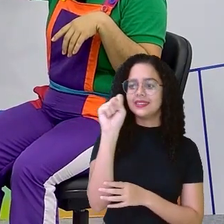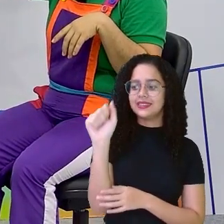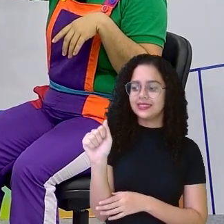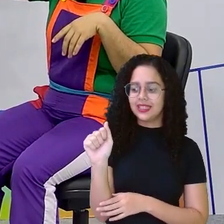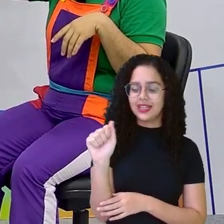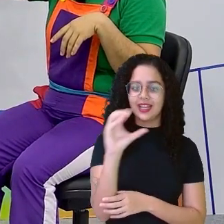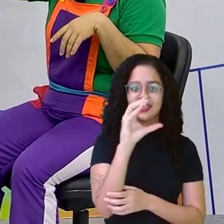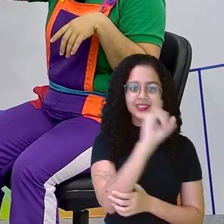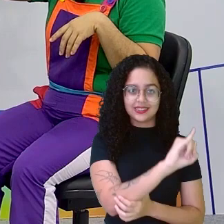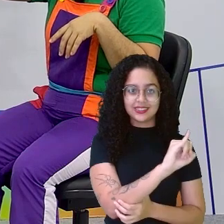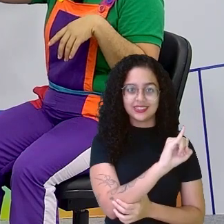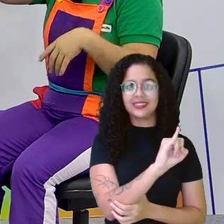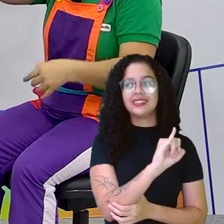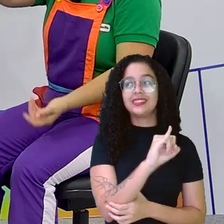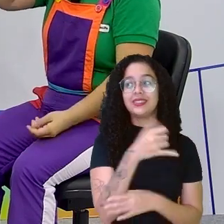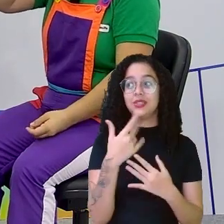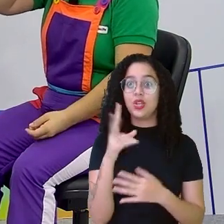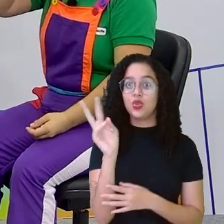Saci.